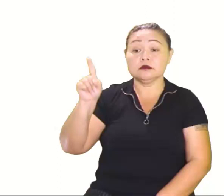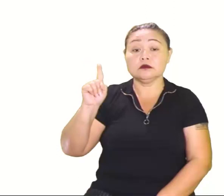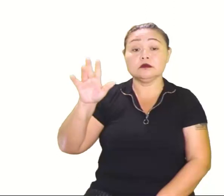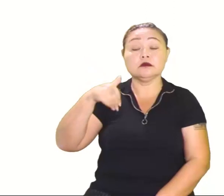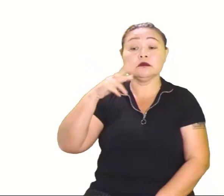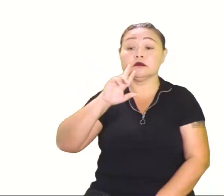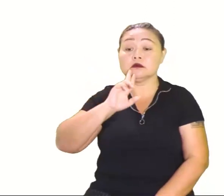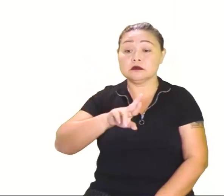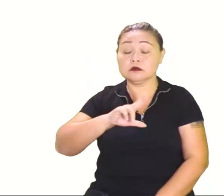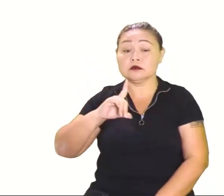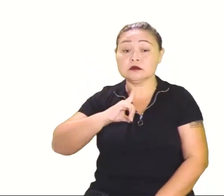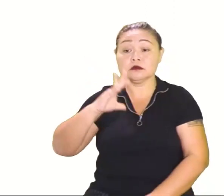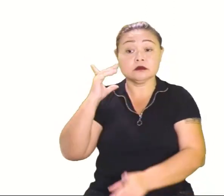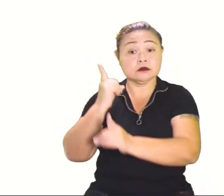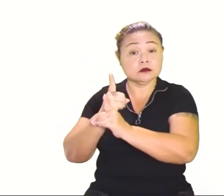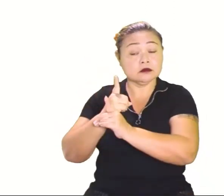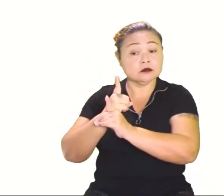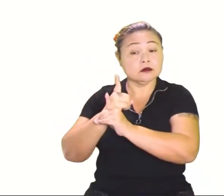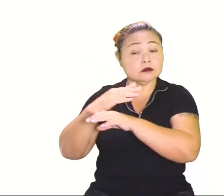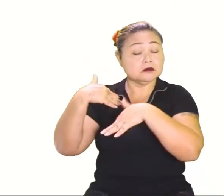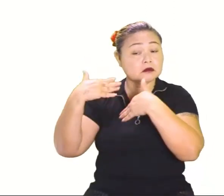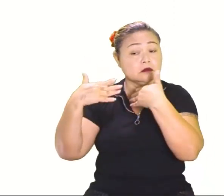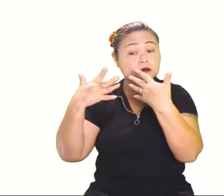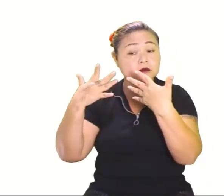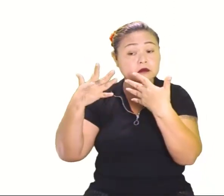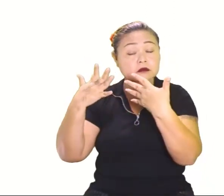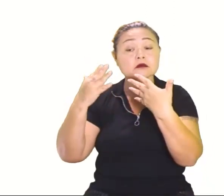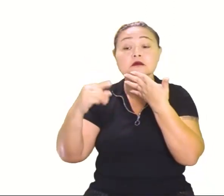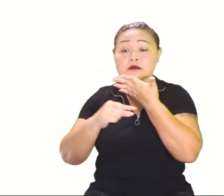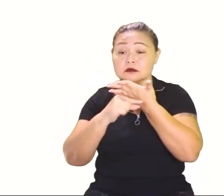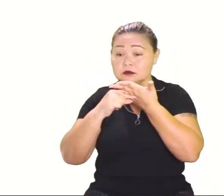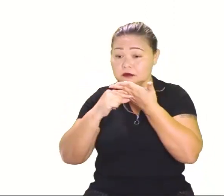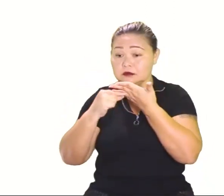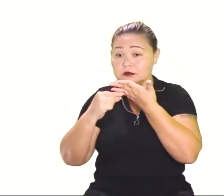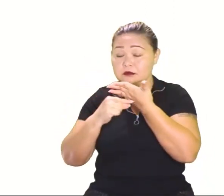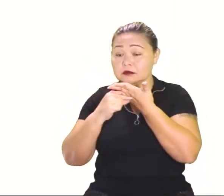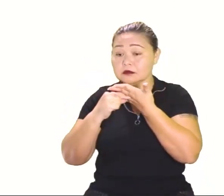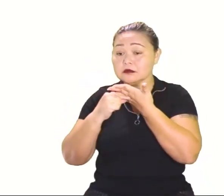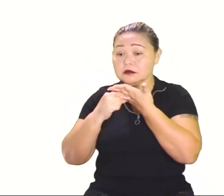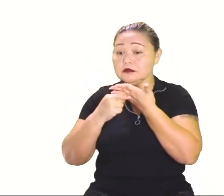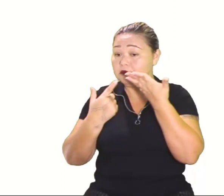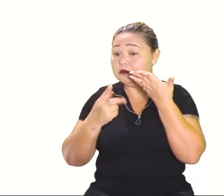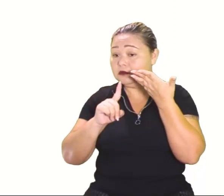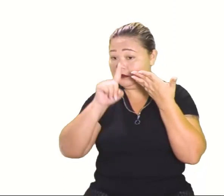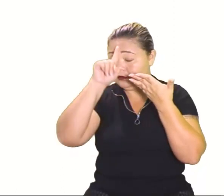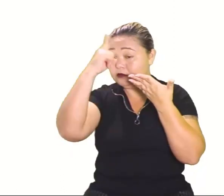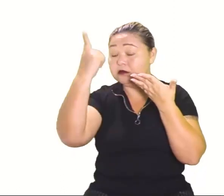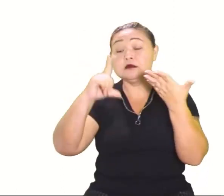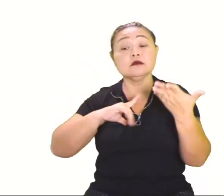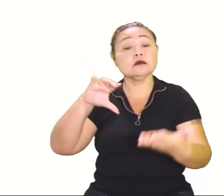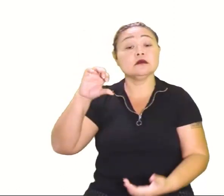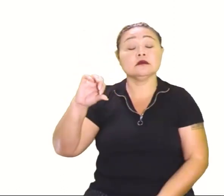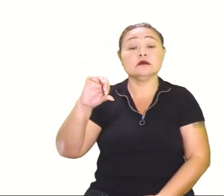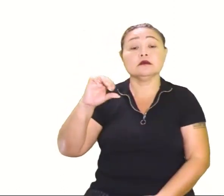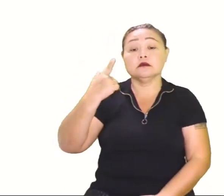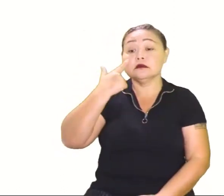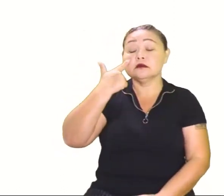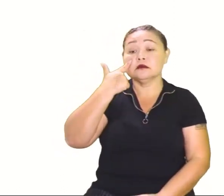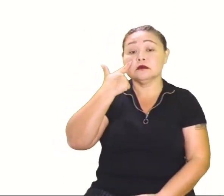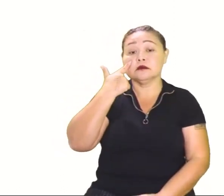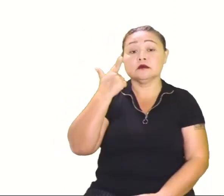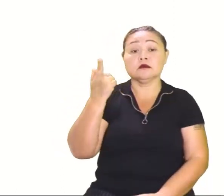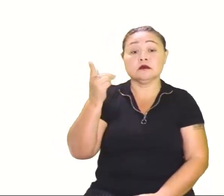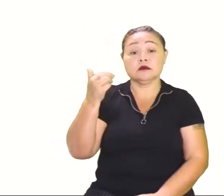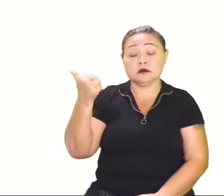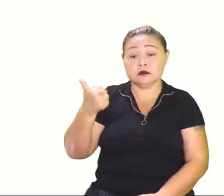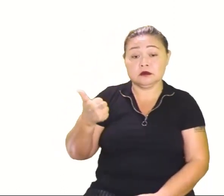mesmo. Então, na resposta que nós encontramos lá pelo autor da charada, tem 9. Mas vamos ver os 9 aqui então. Vamos